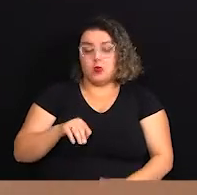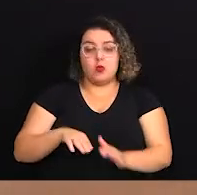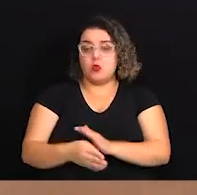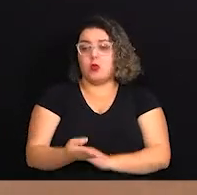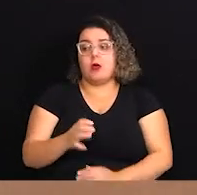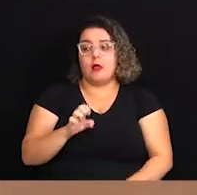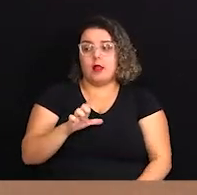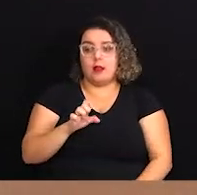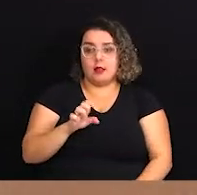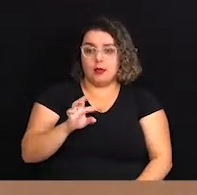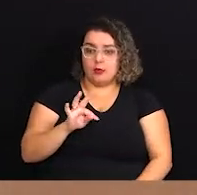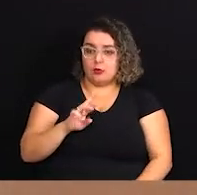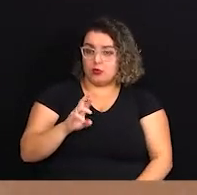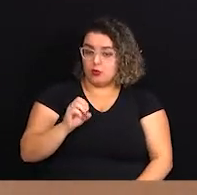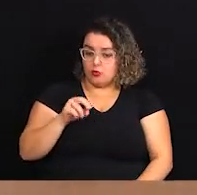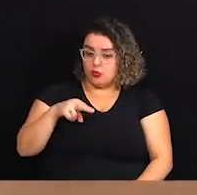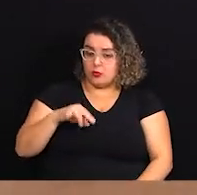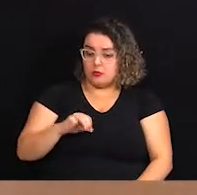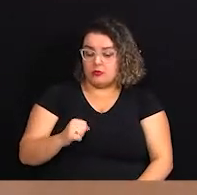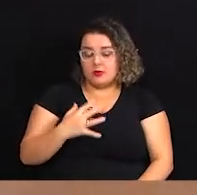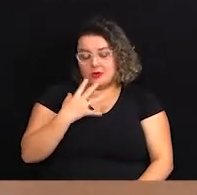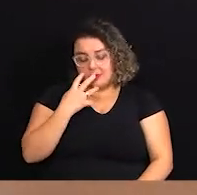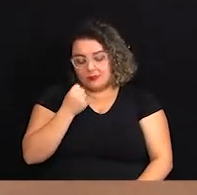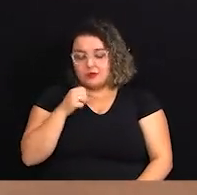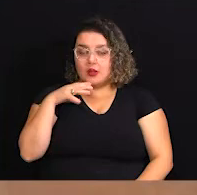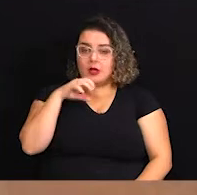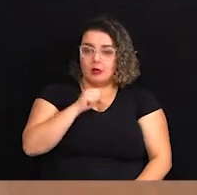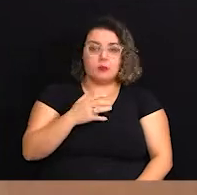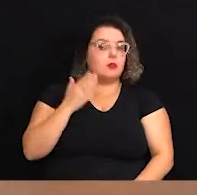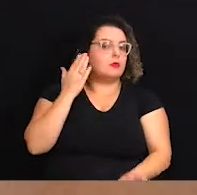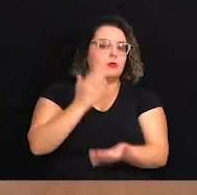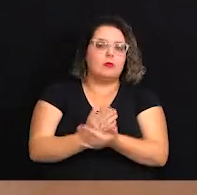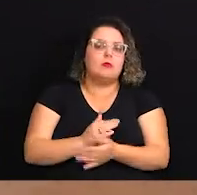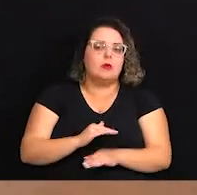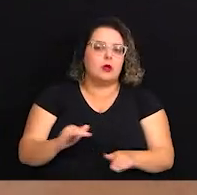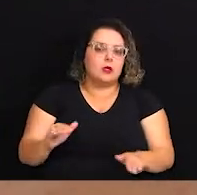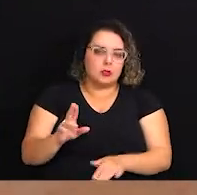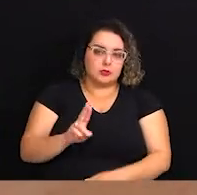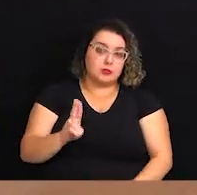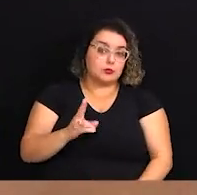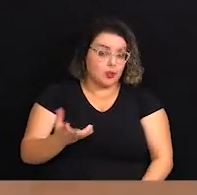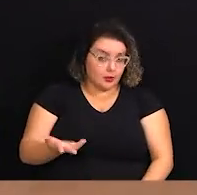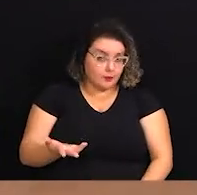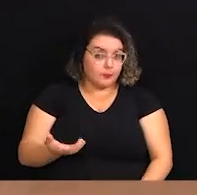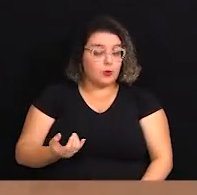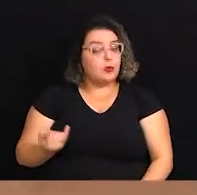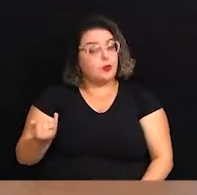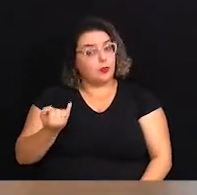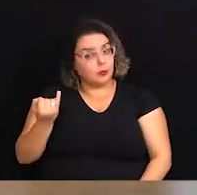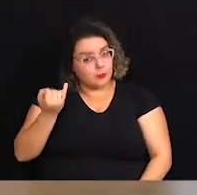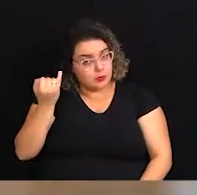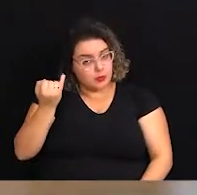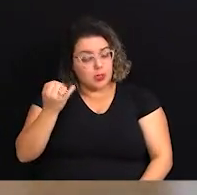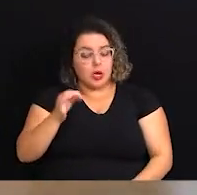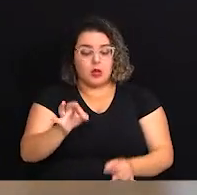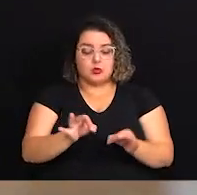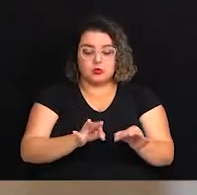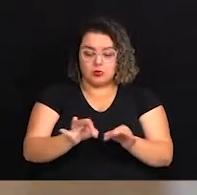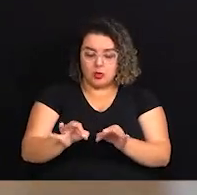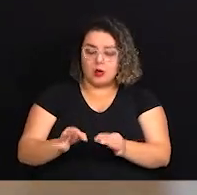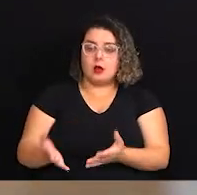planilha eletrônica, as pessoas vão se frustrar muito rapidamente e vão parar de usar. O importante é se